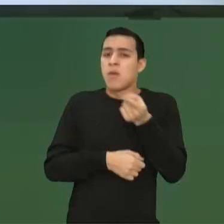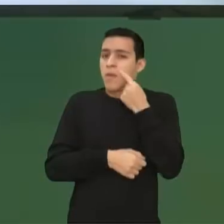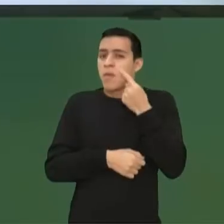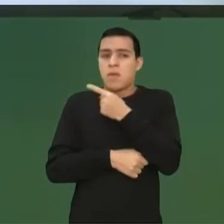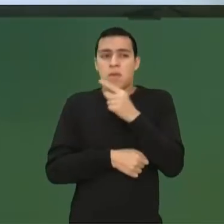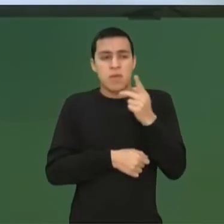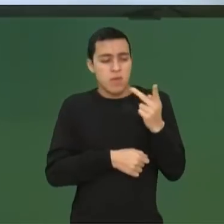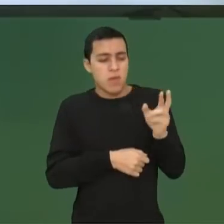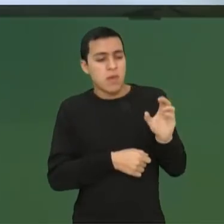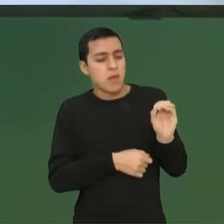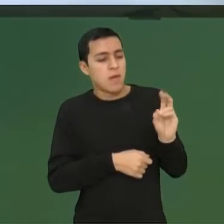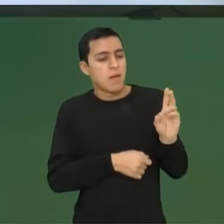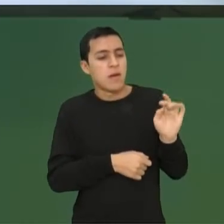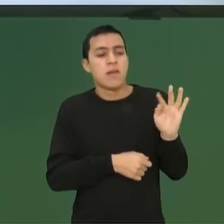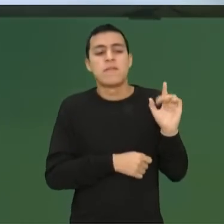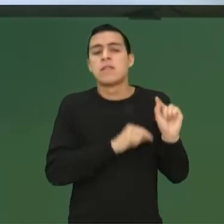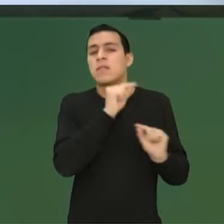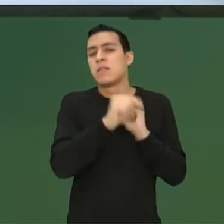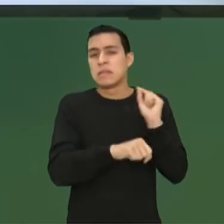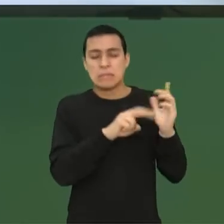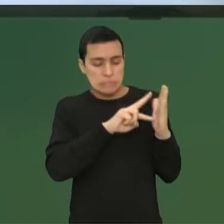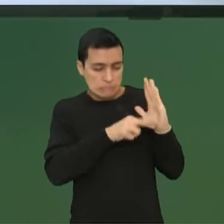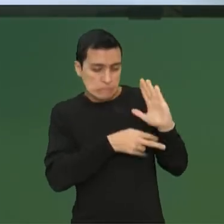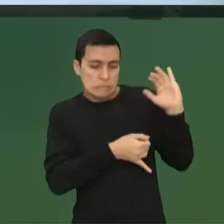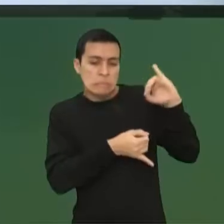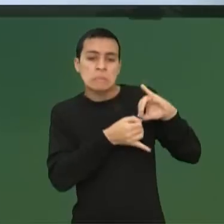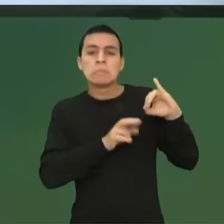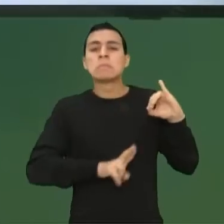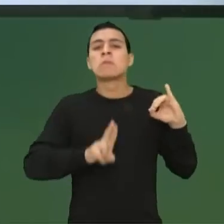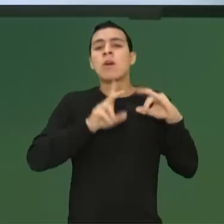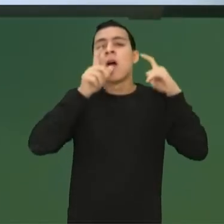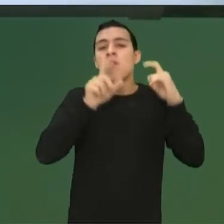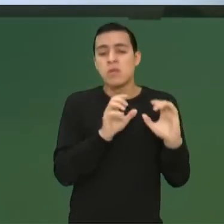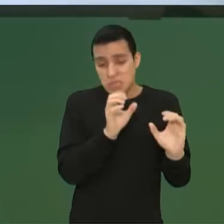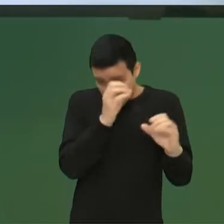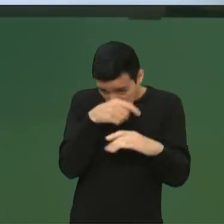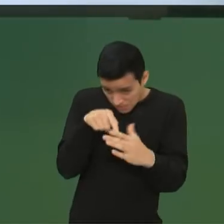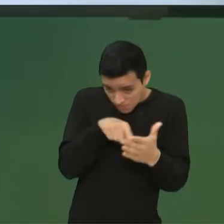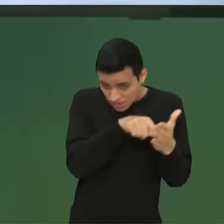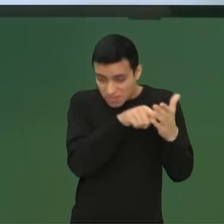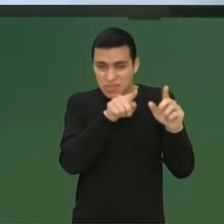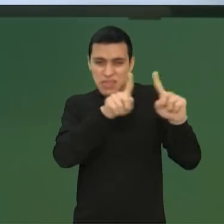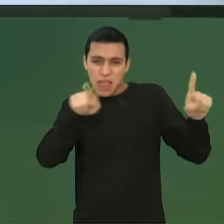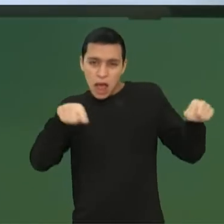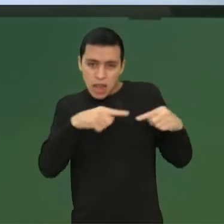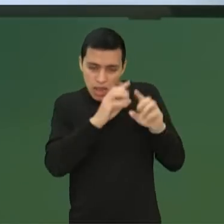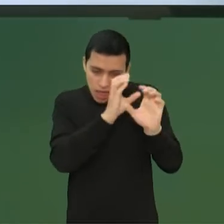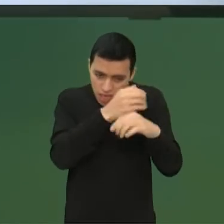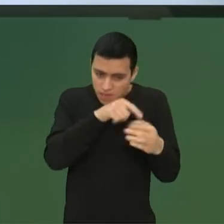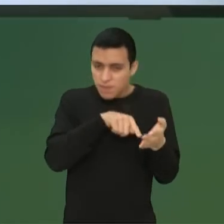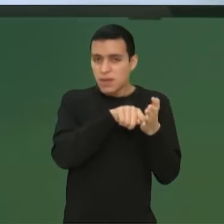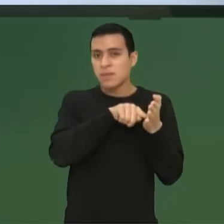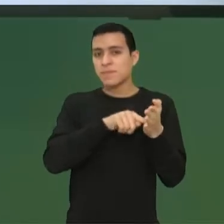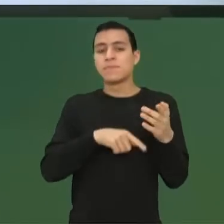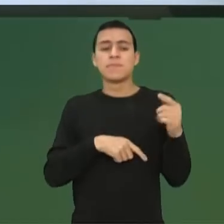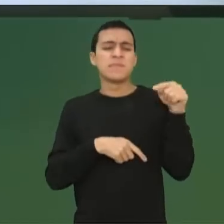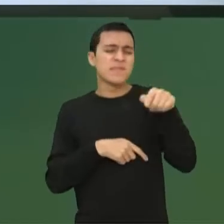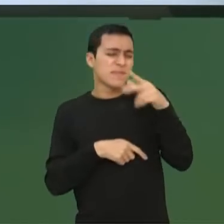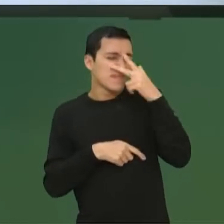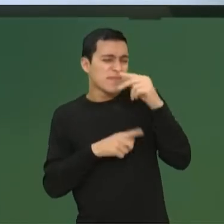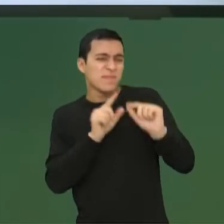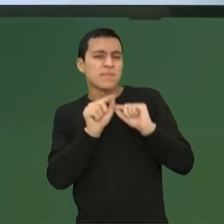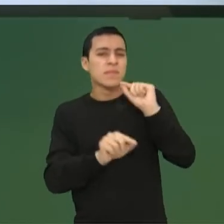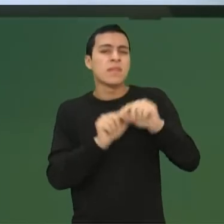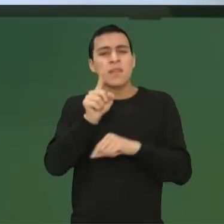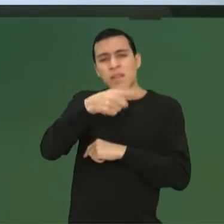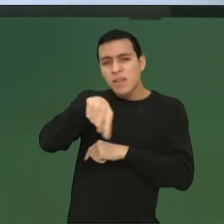proveta. Proveta é um instrumento que nós utilizamos nos laboratórios. Pensa que ele lembra aqueles recipientes